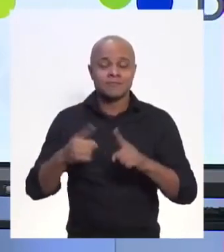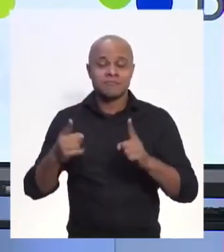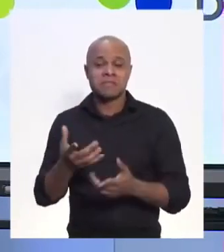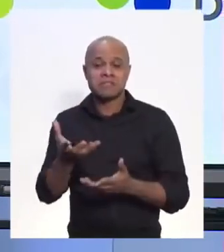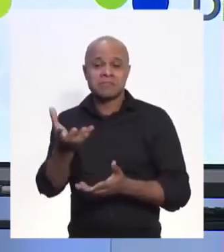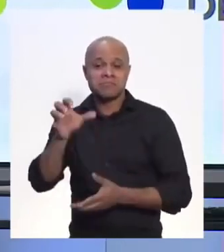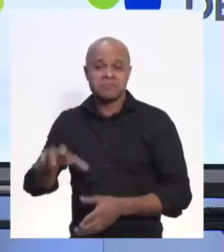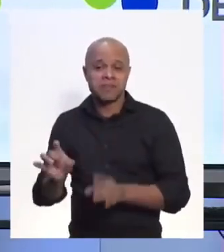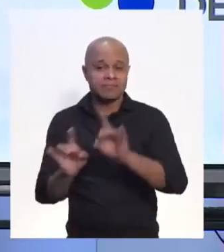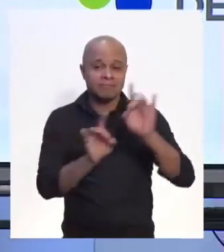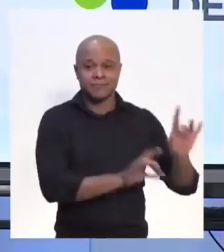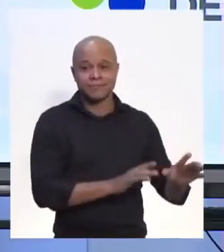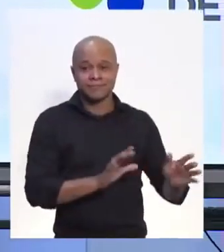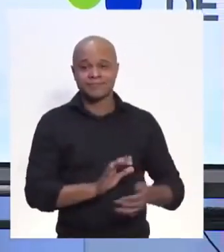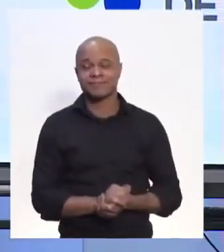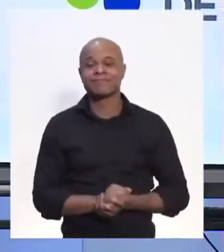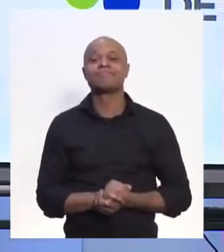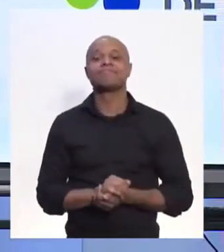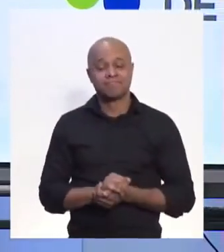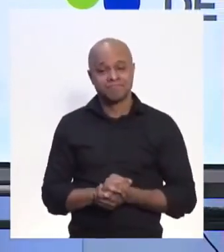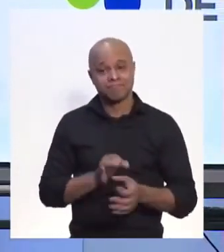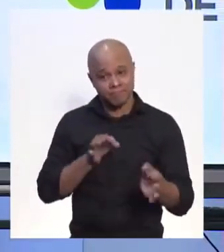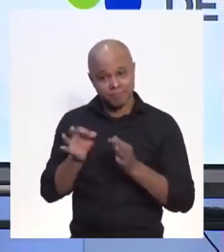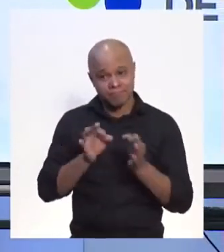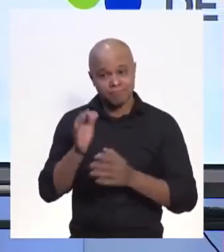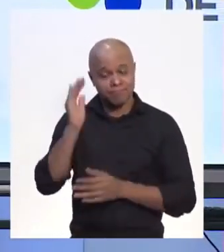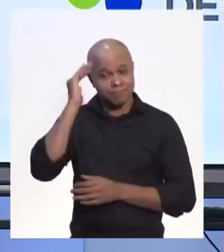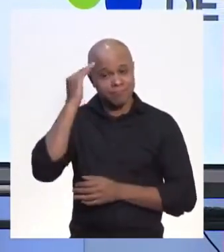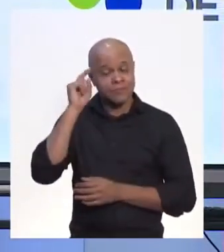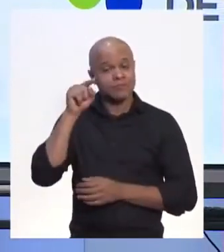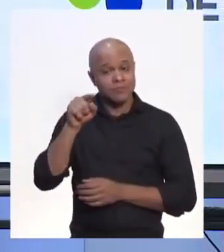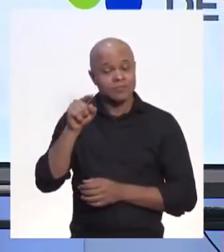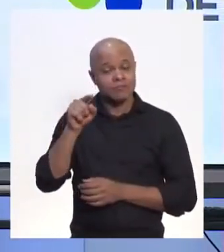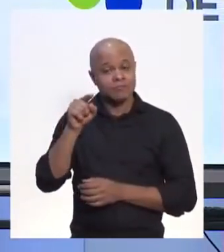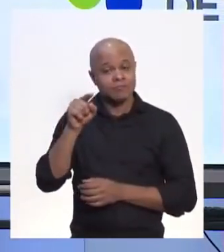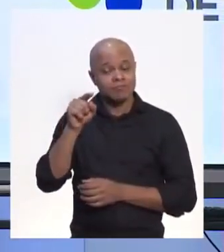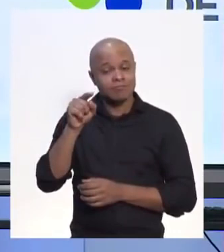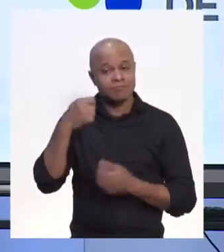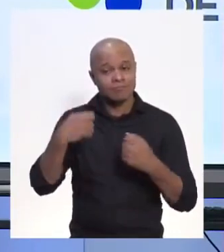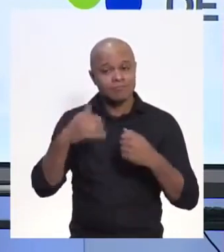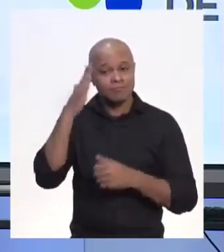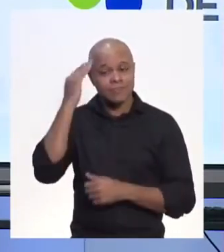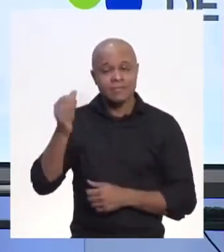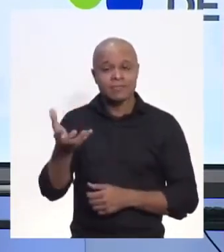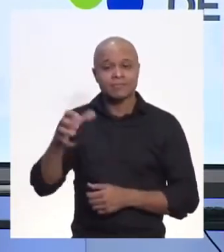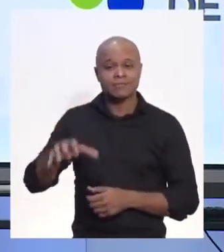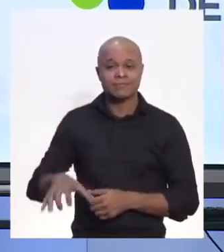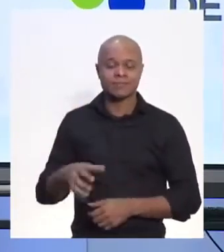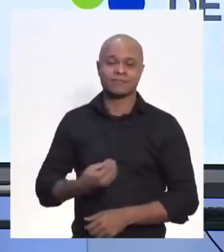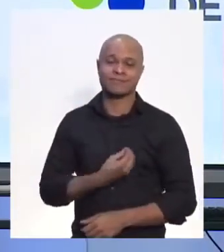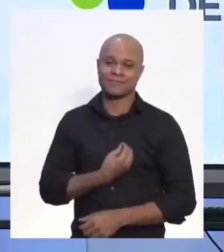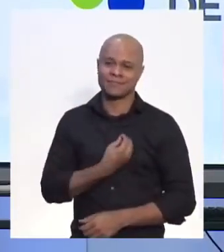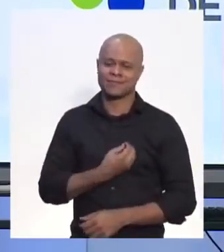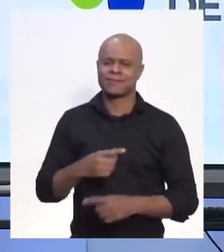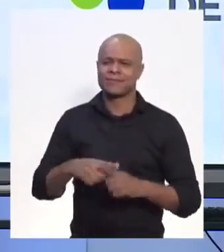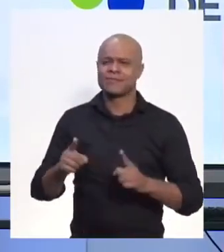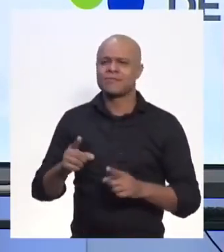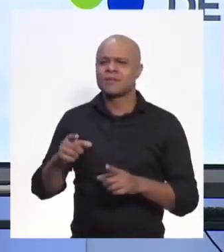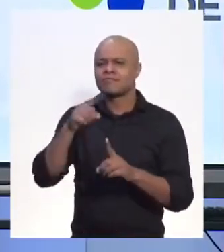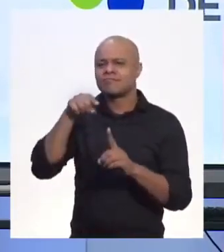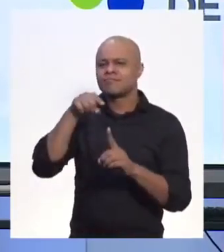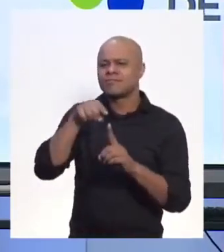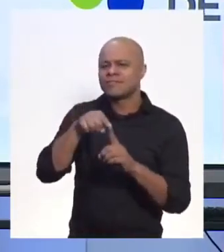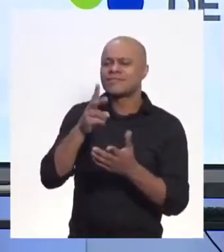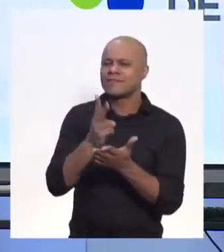quer. Exato. Você tem que ter plena convicção do que você não quer para a sua vida. Feito isso aí, as perspectivas, né,